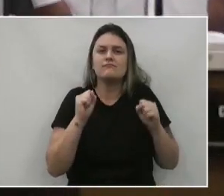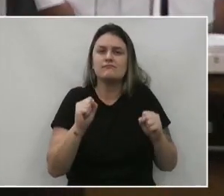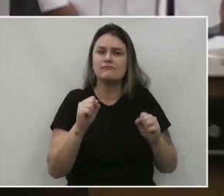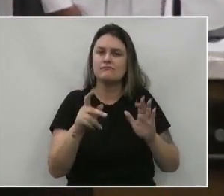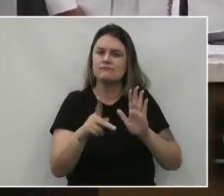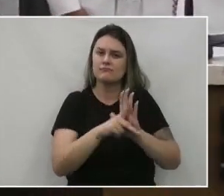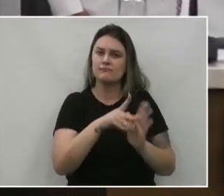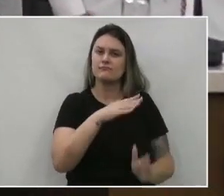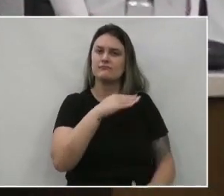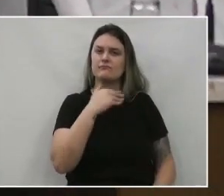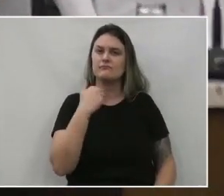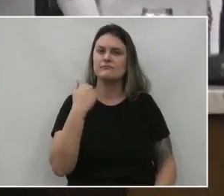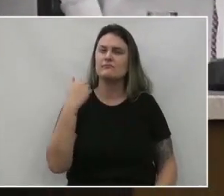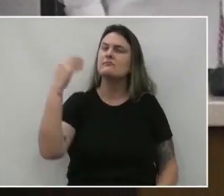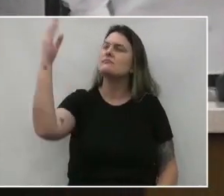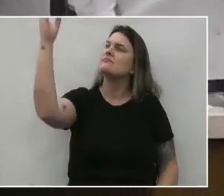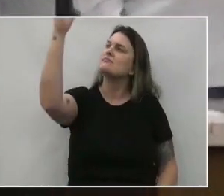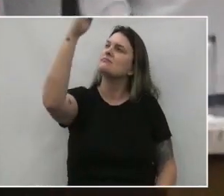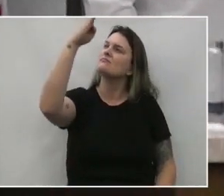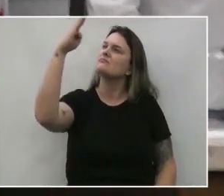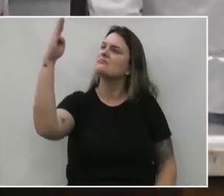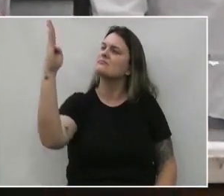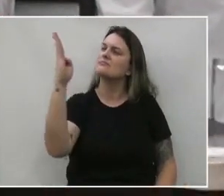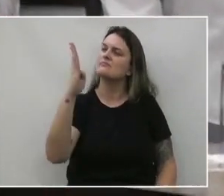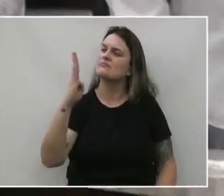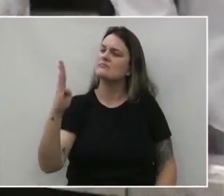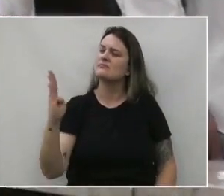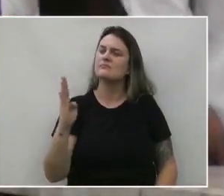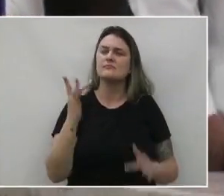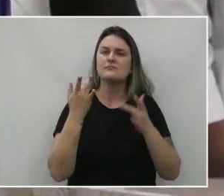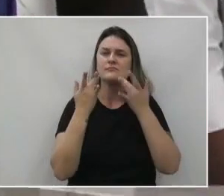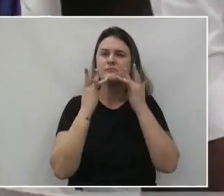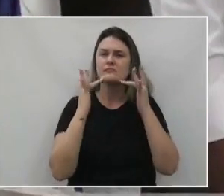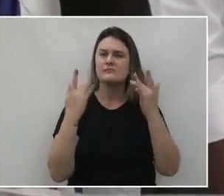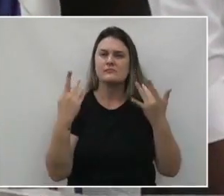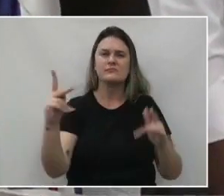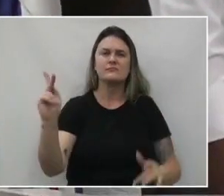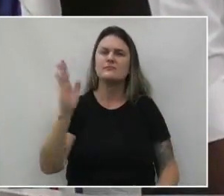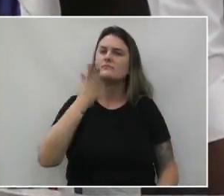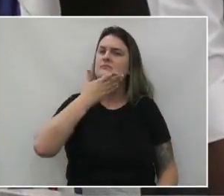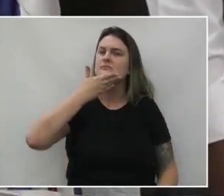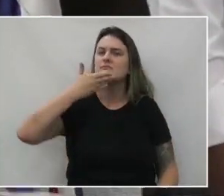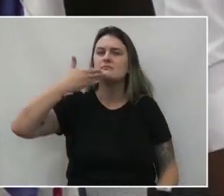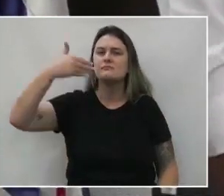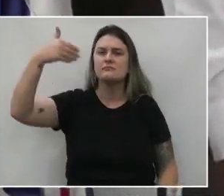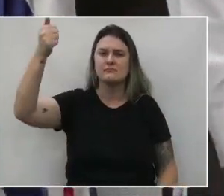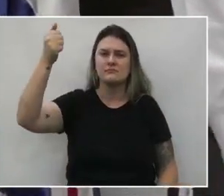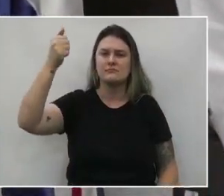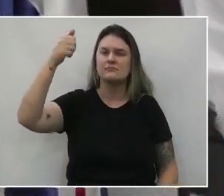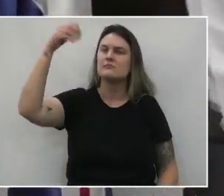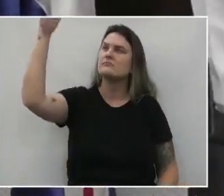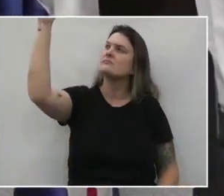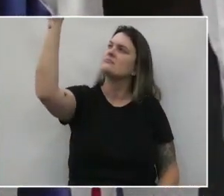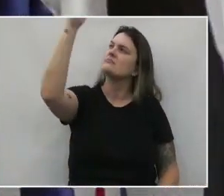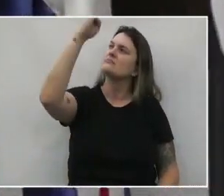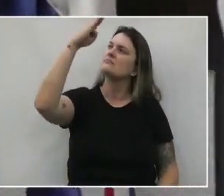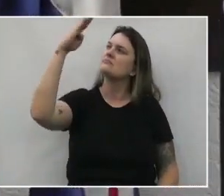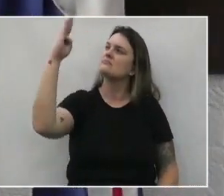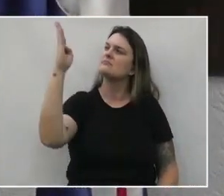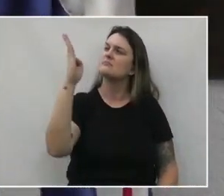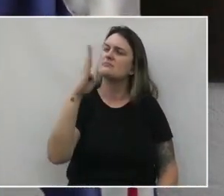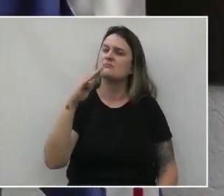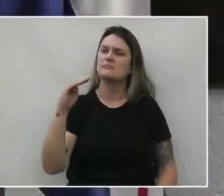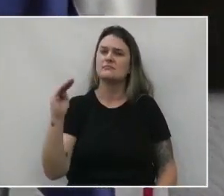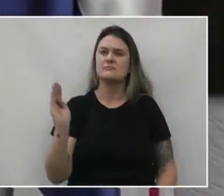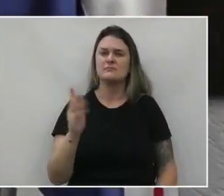ninguém que adora a própria morte, terá dorada. Entre outras mil, és tu, Brasil, ó pátria amada.